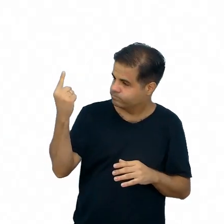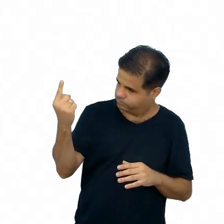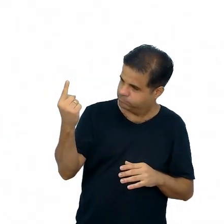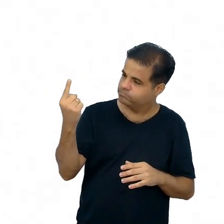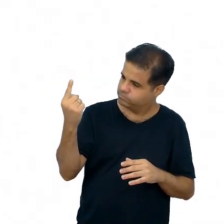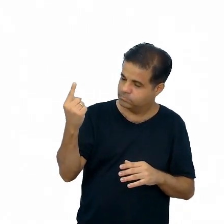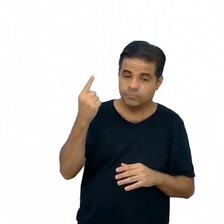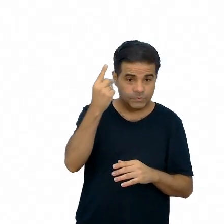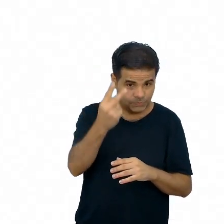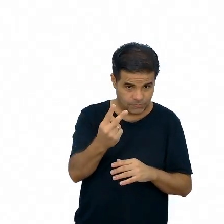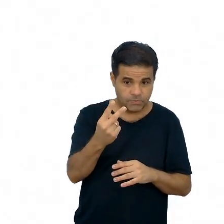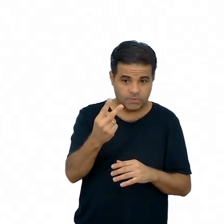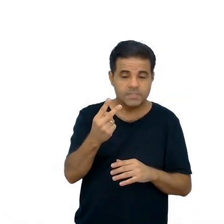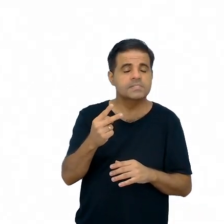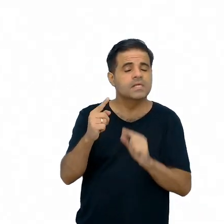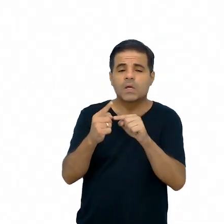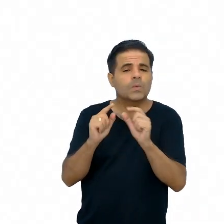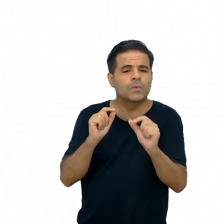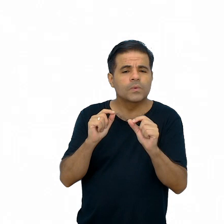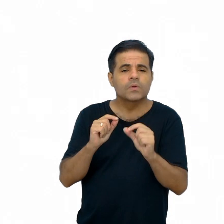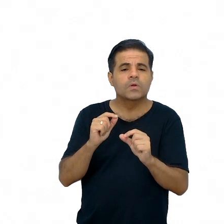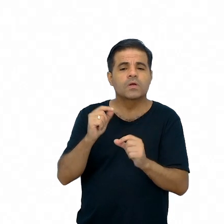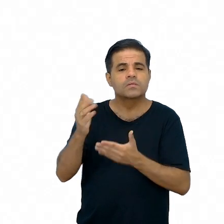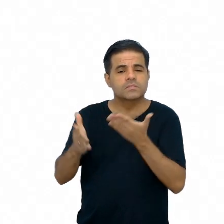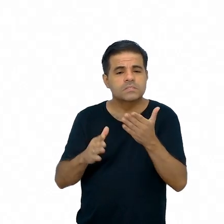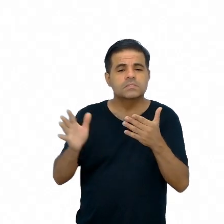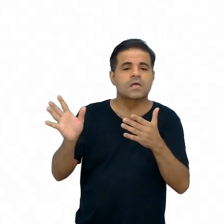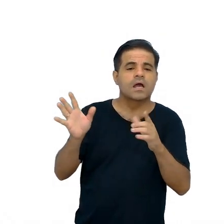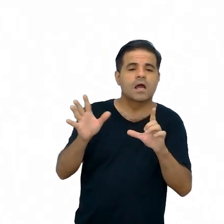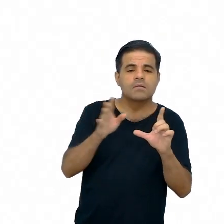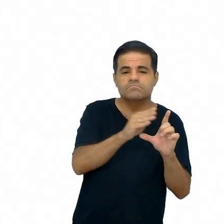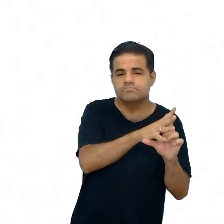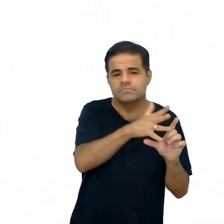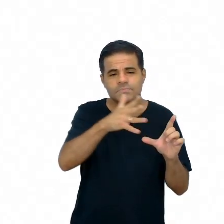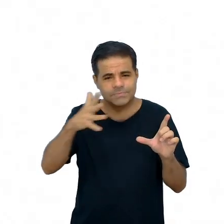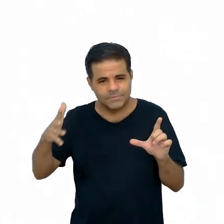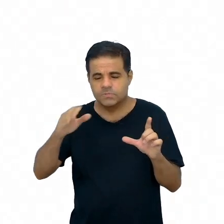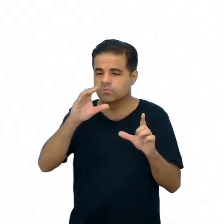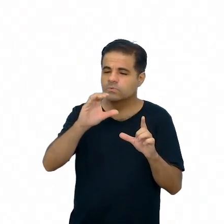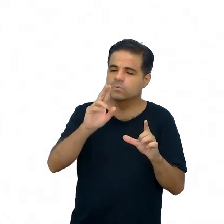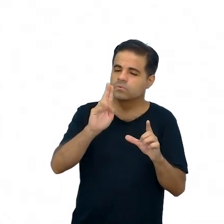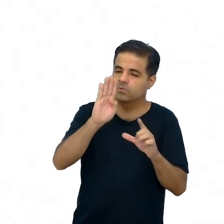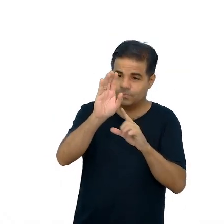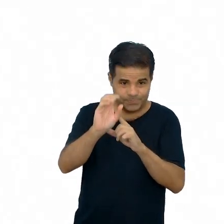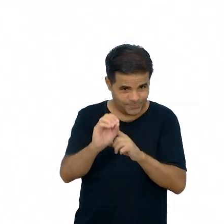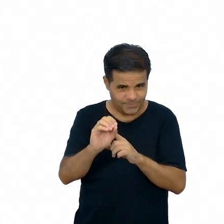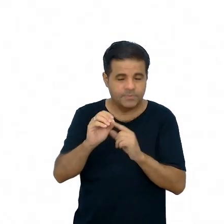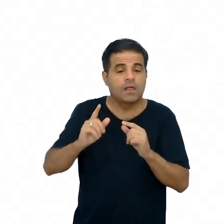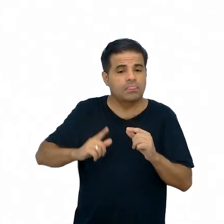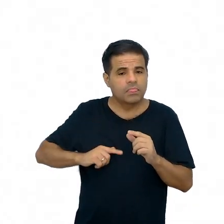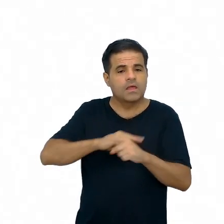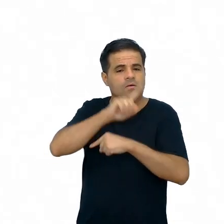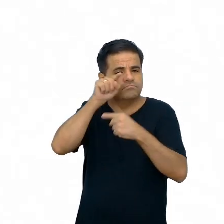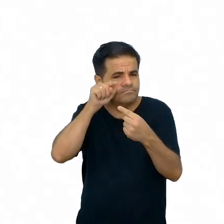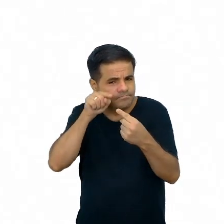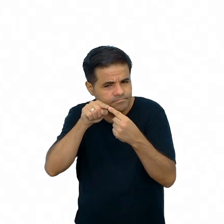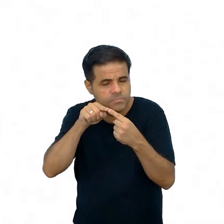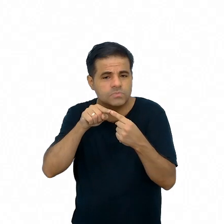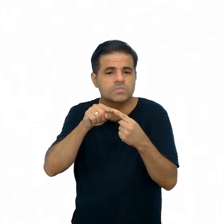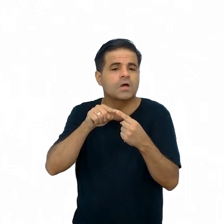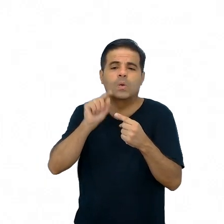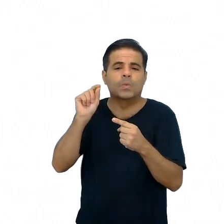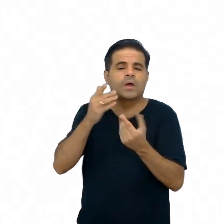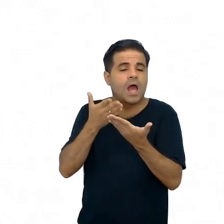1 e 2, trata da planificação do cubo. né? E temos como objeto, né, os